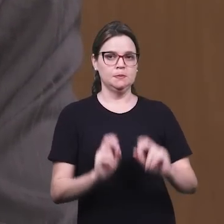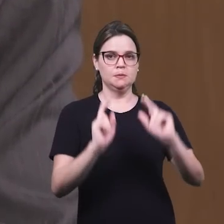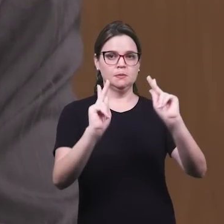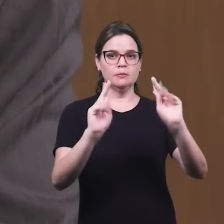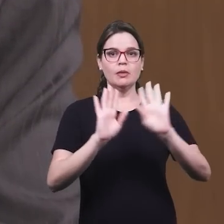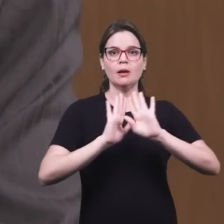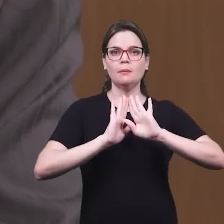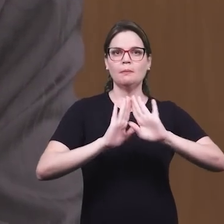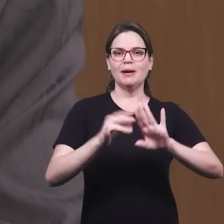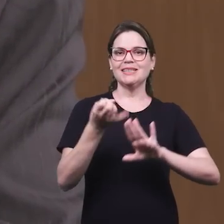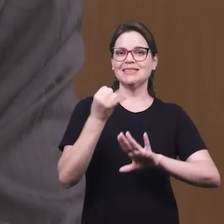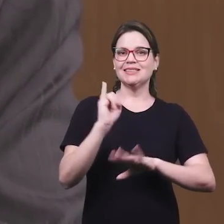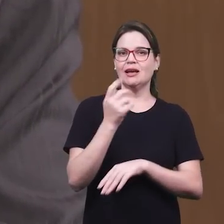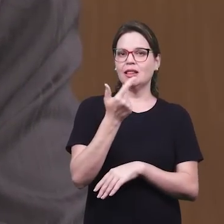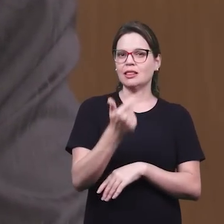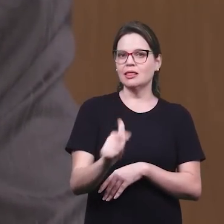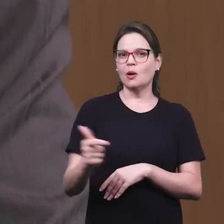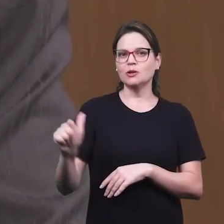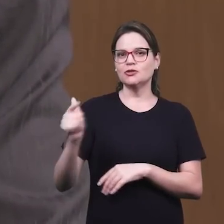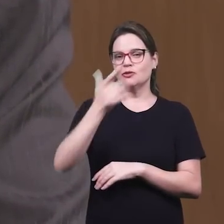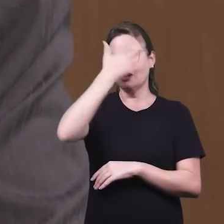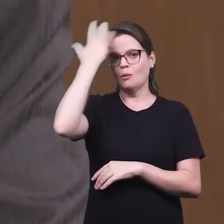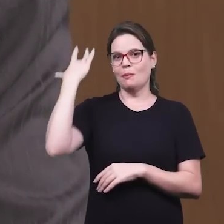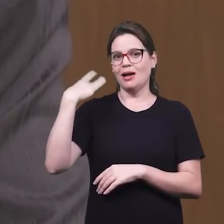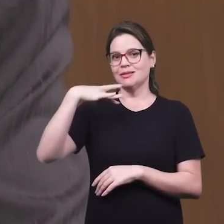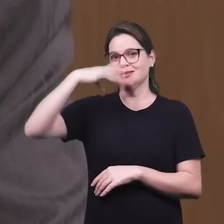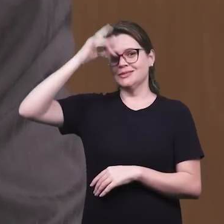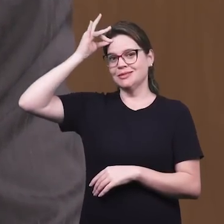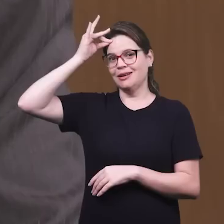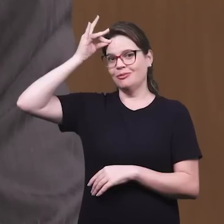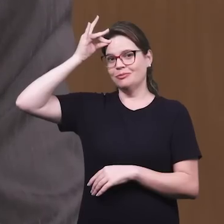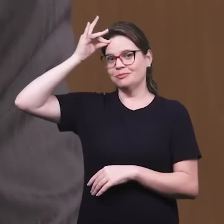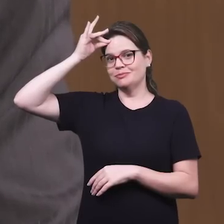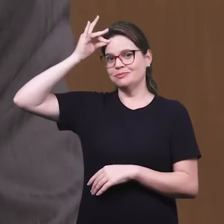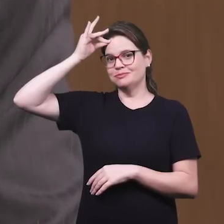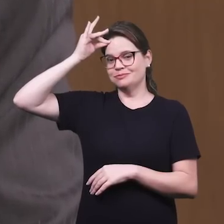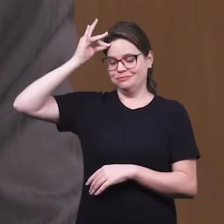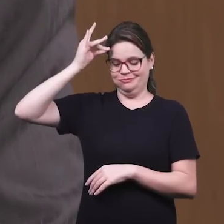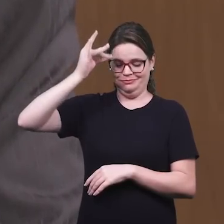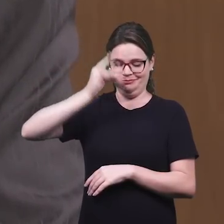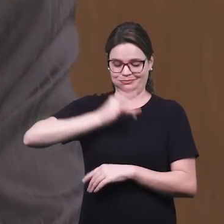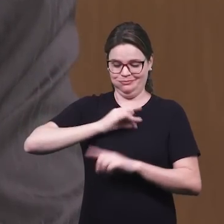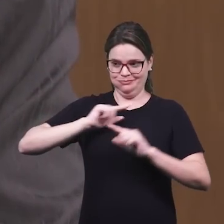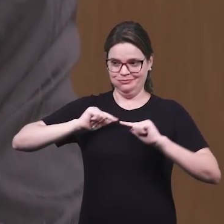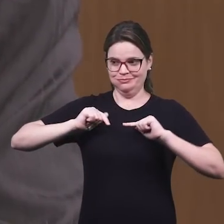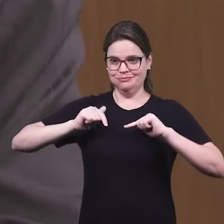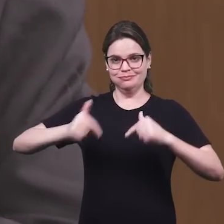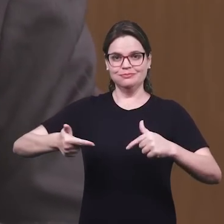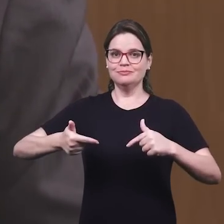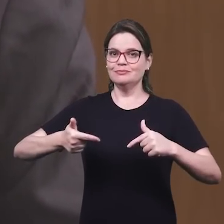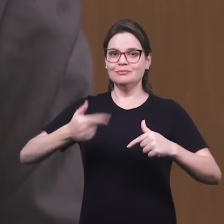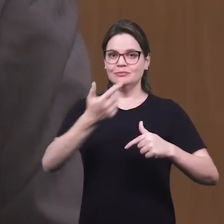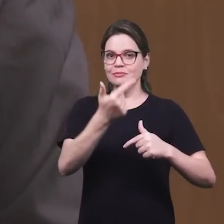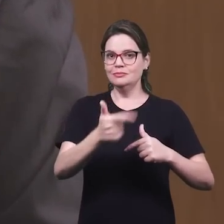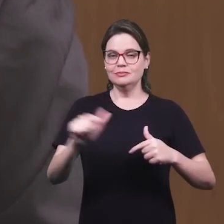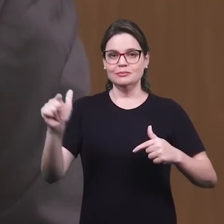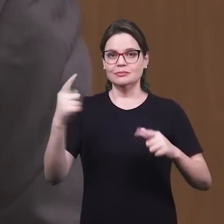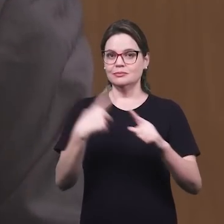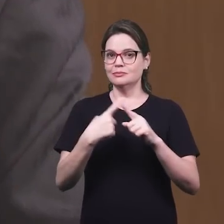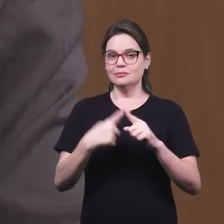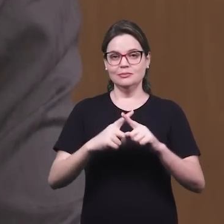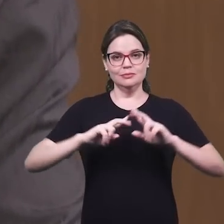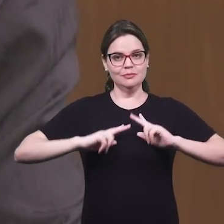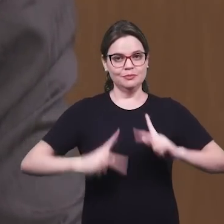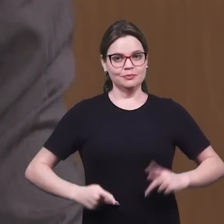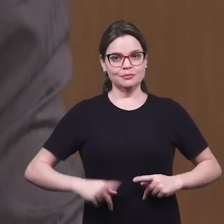há uma ação que venha da eternidade para que possa fazer o homem entender que ele não é só aqui,